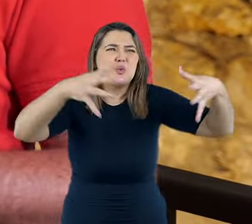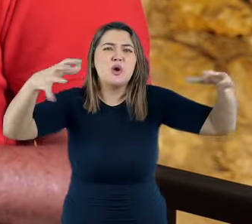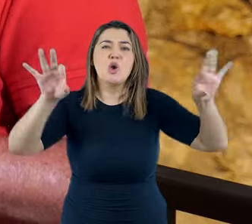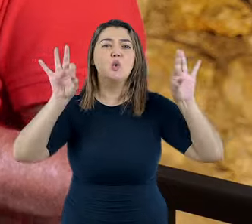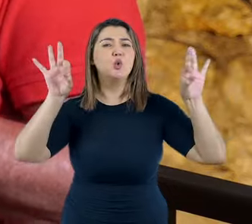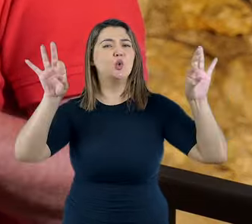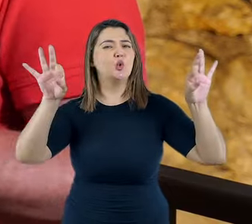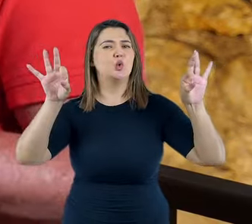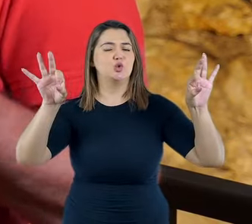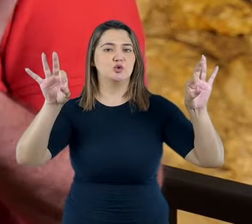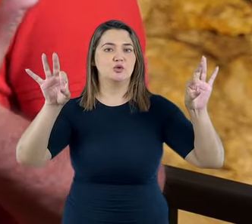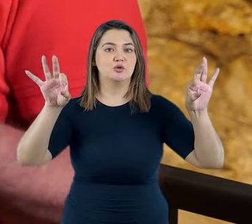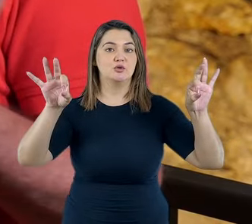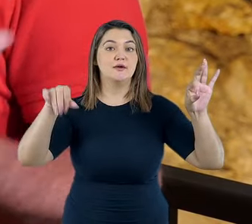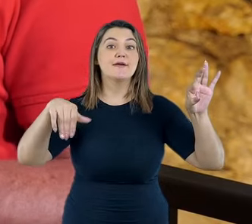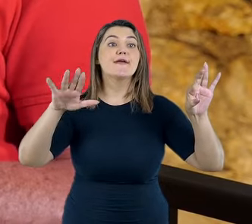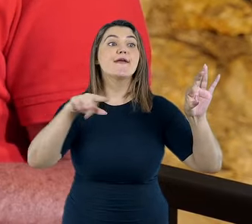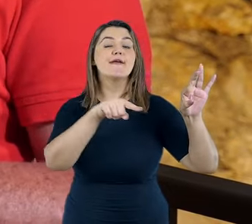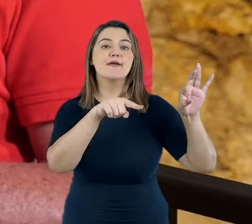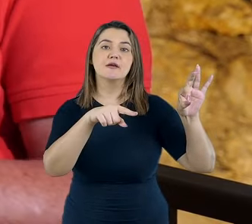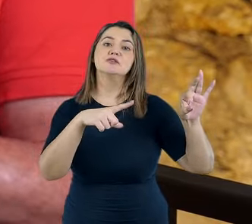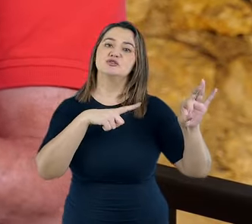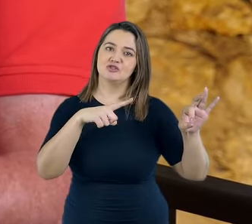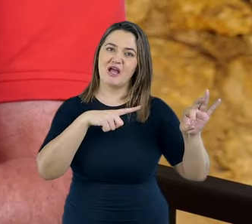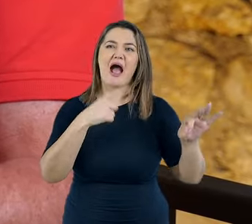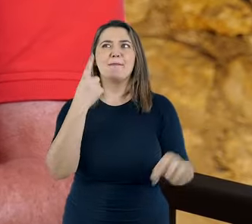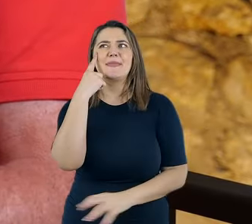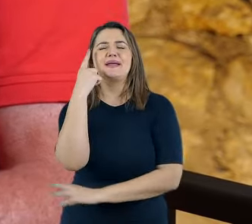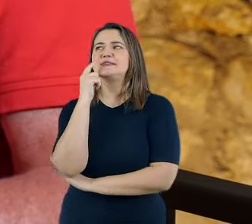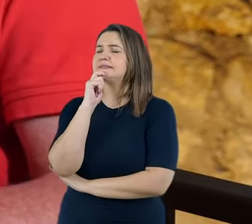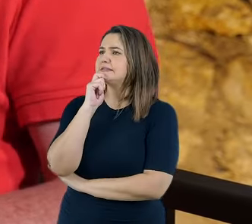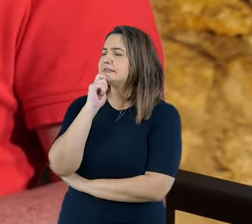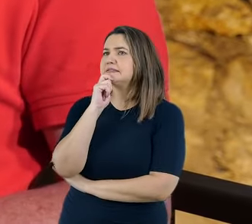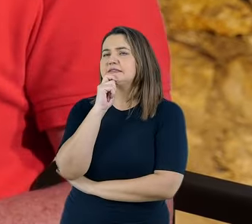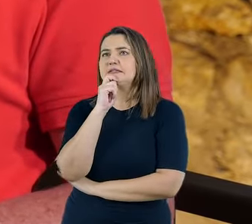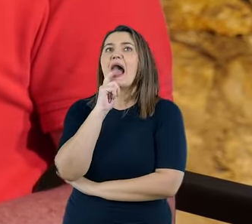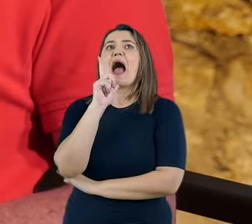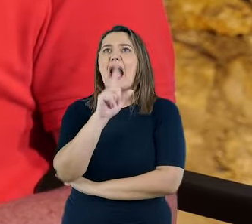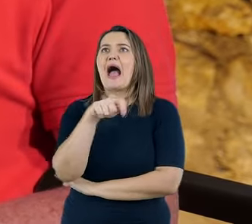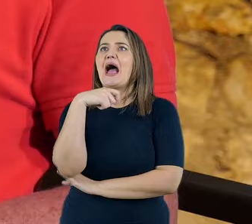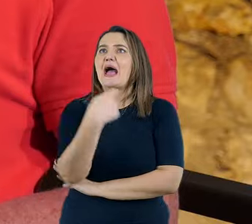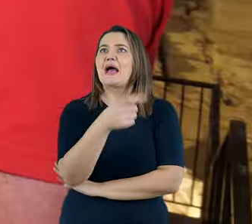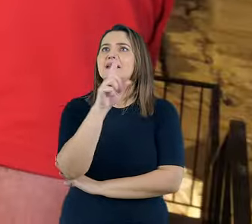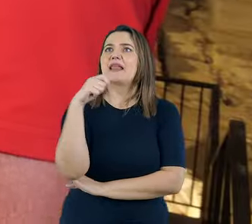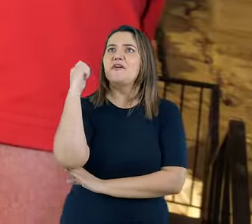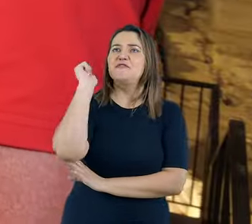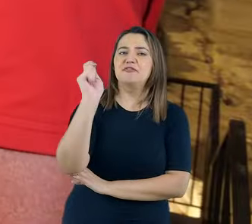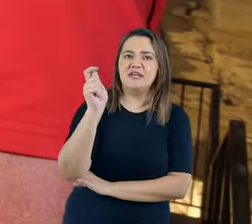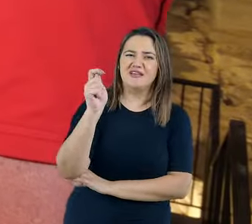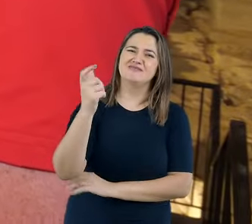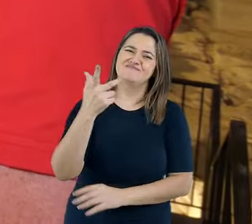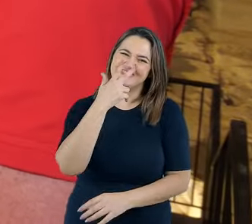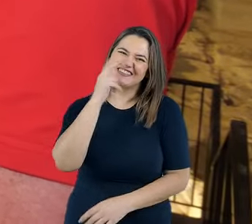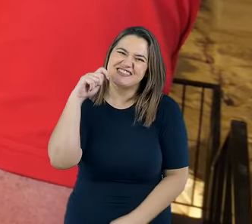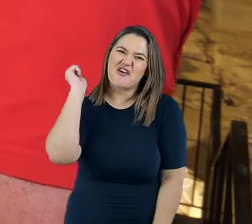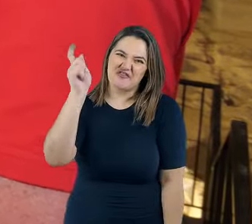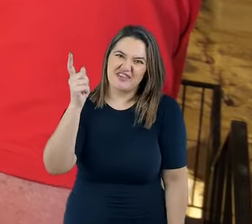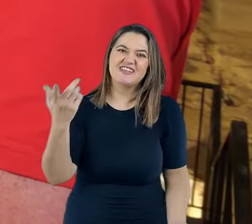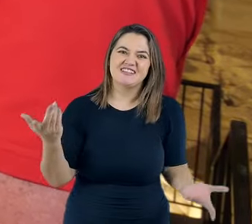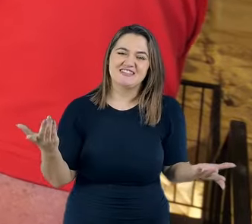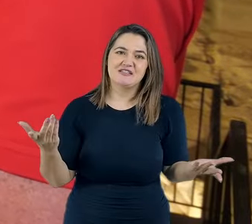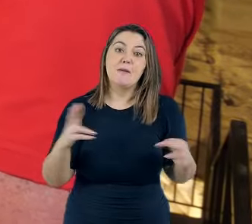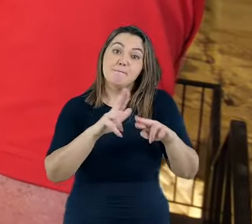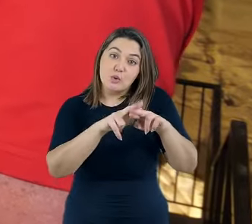luxo. E quem poderia estar aqui senão o rei Davi? Daí que nasce também essa tradição. Até hoje em dia se